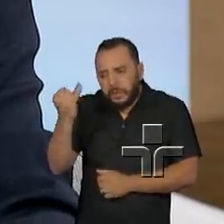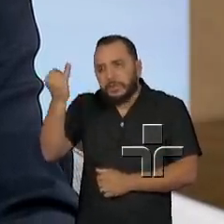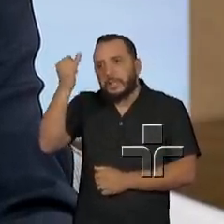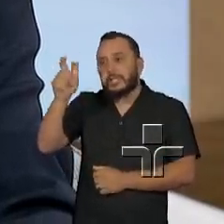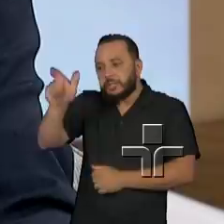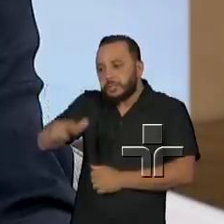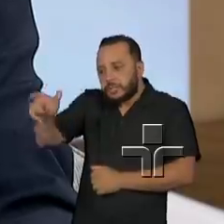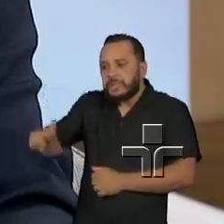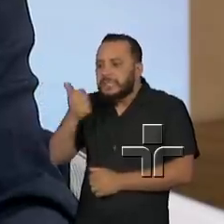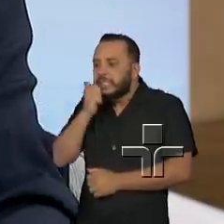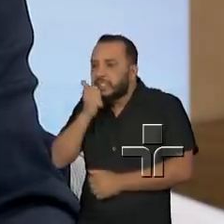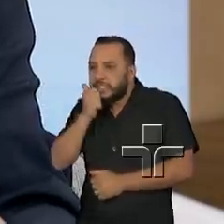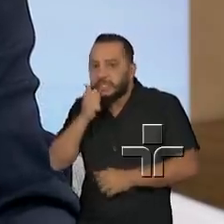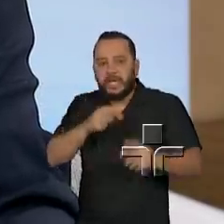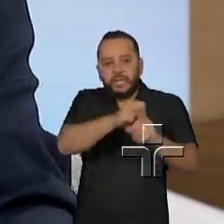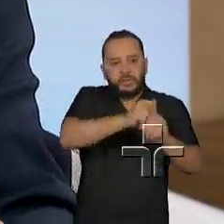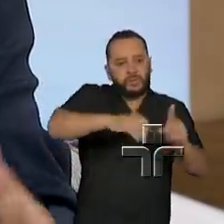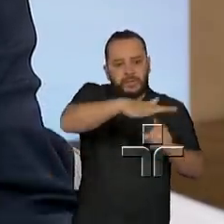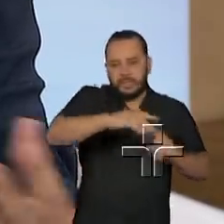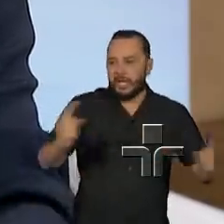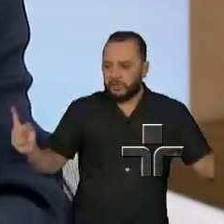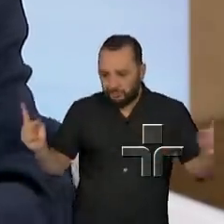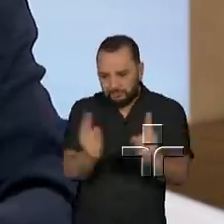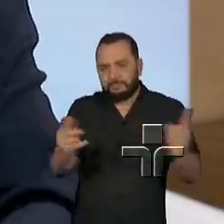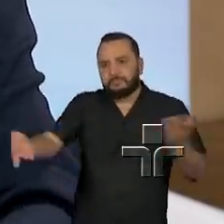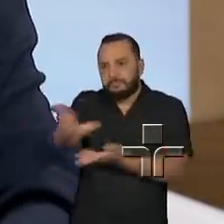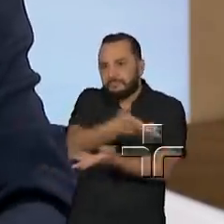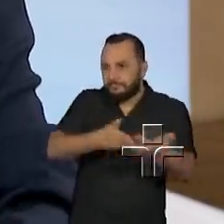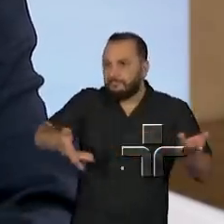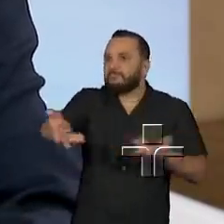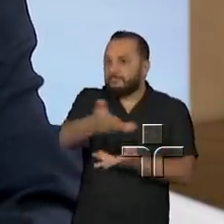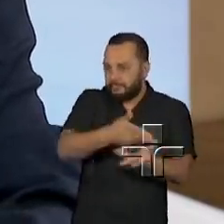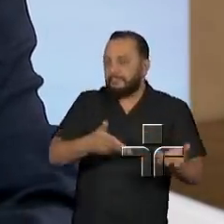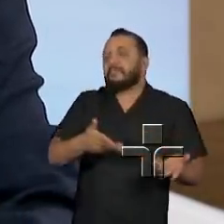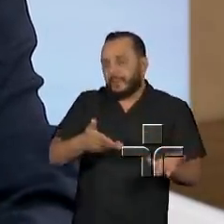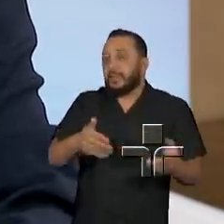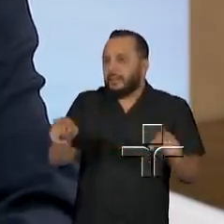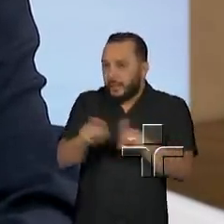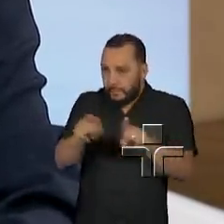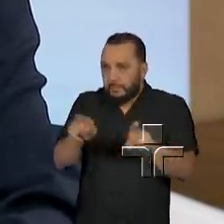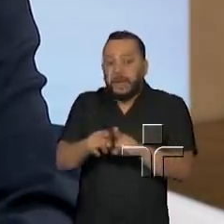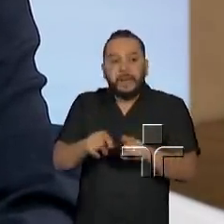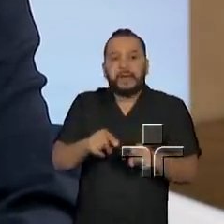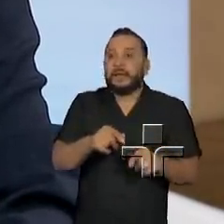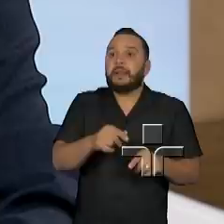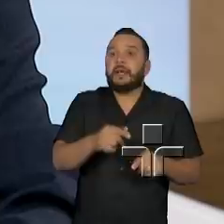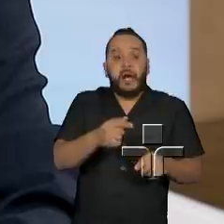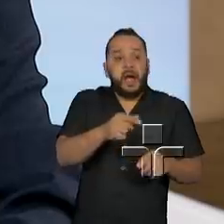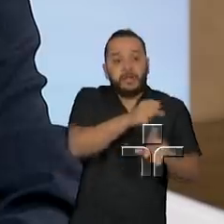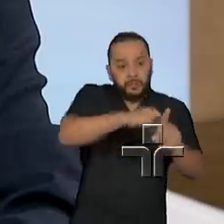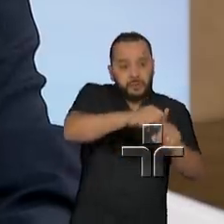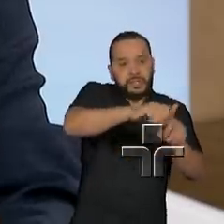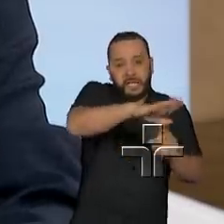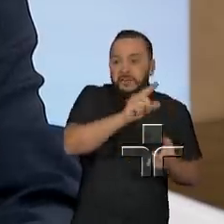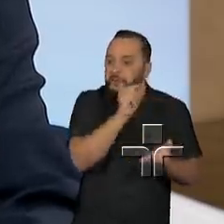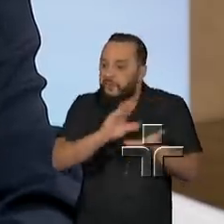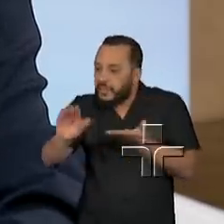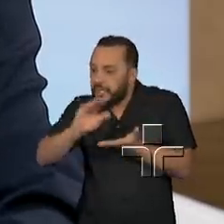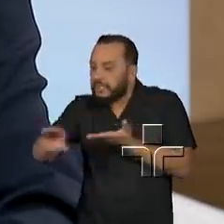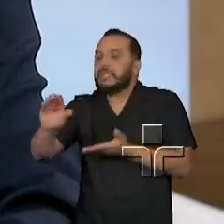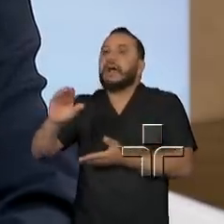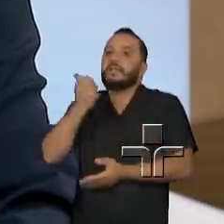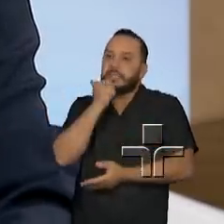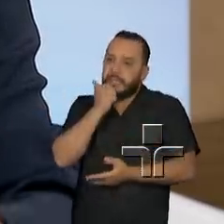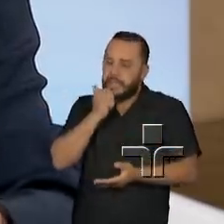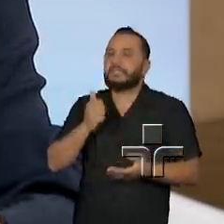sociedade, seja para falar de ciência ou seja para falar da importância de financiar ciência. São coisas um pouco diferentes. Eu tenho feito o exercício